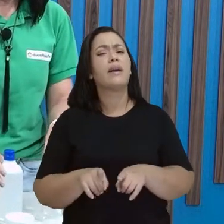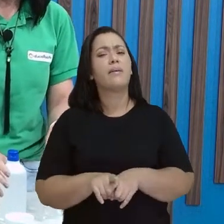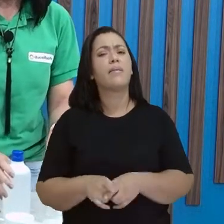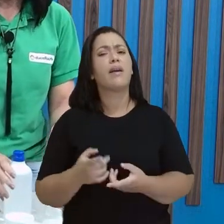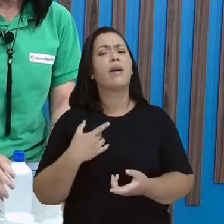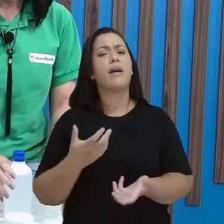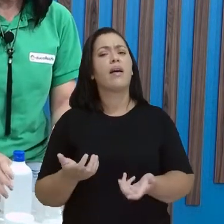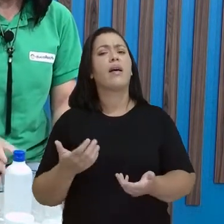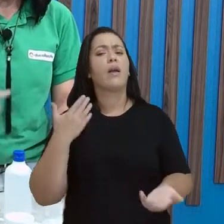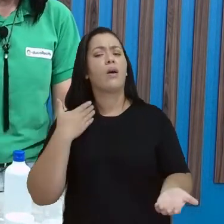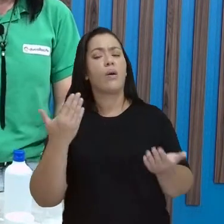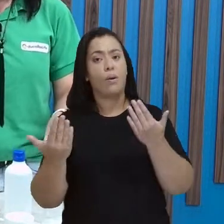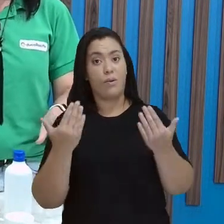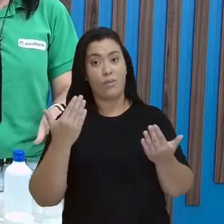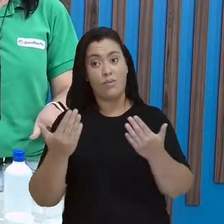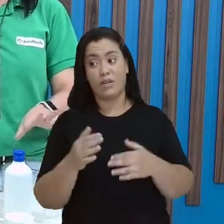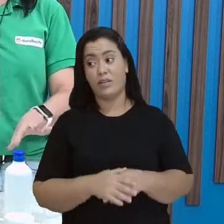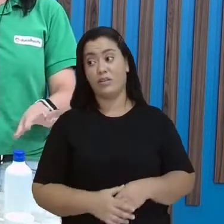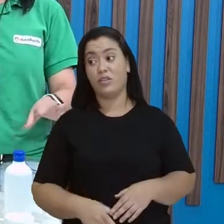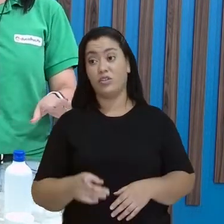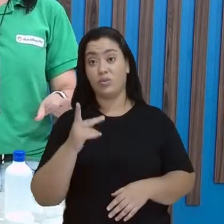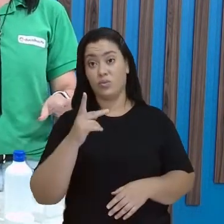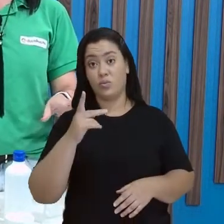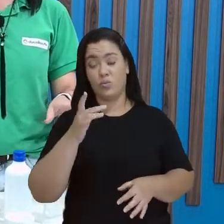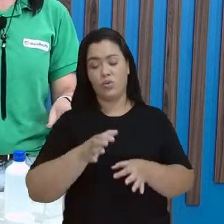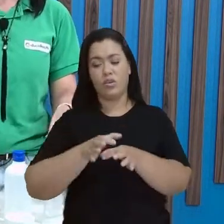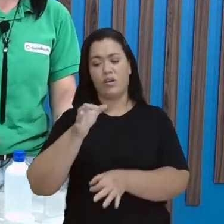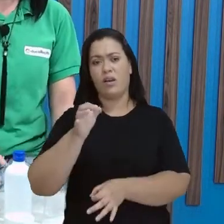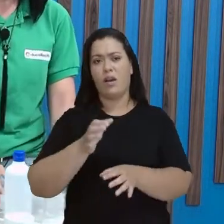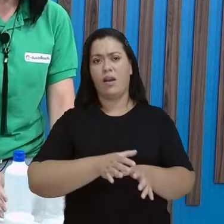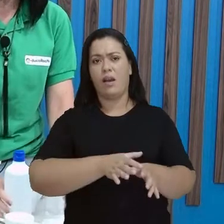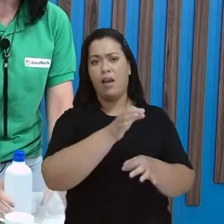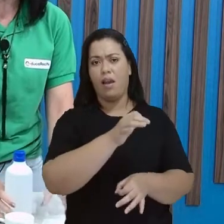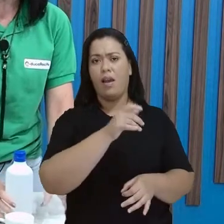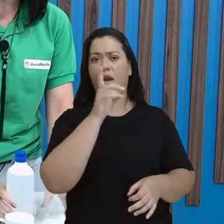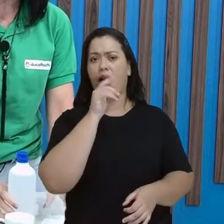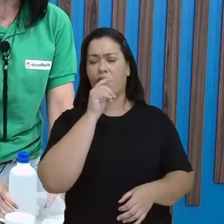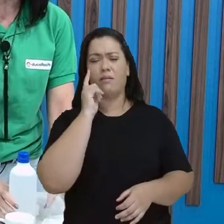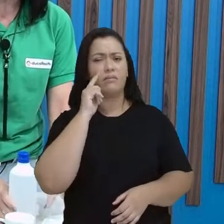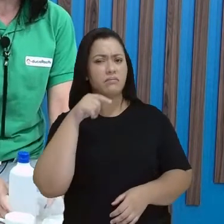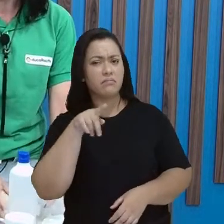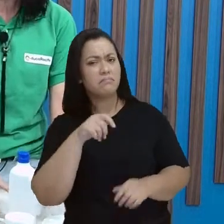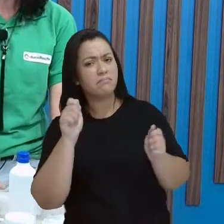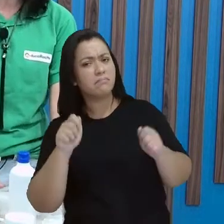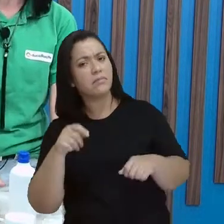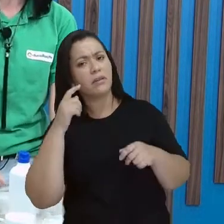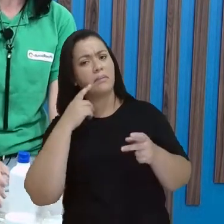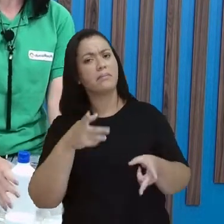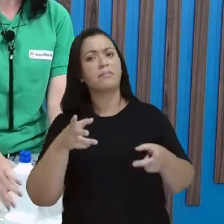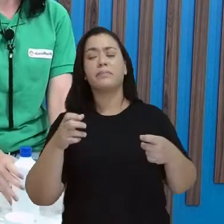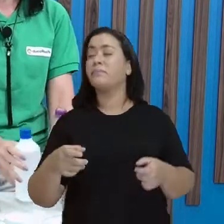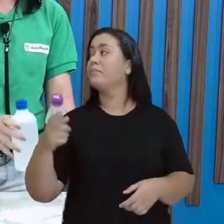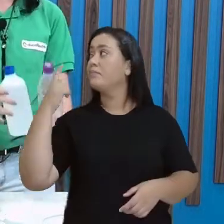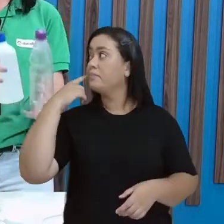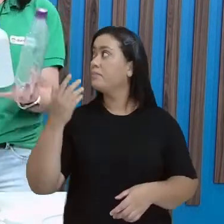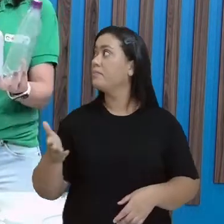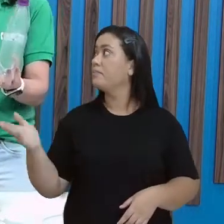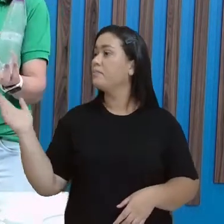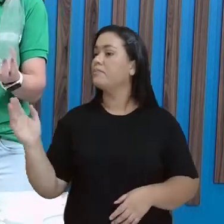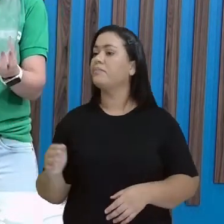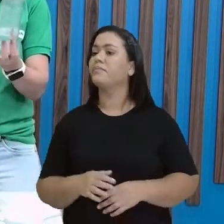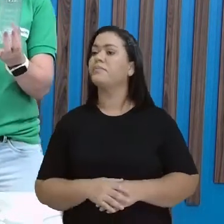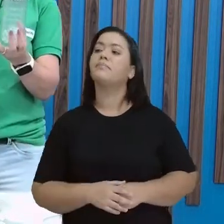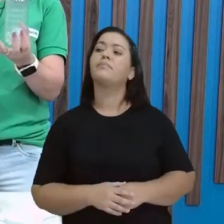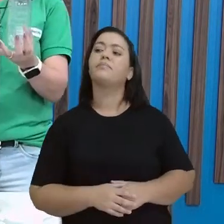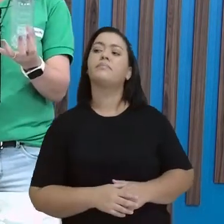comparar com vocês aqui essas 2 garrafinhas de água. Será que vocês conseguem perceber aí? Deixa eu ver se dá para ver. Eu vou levantar